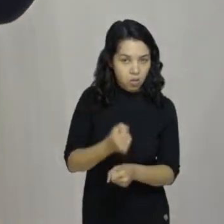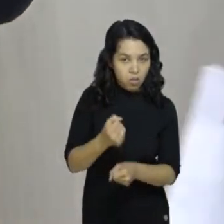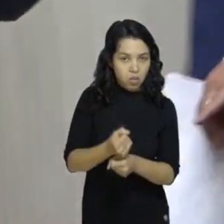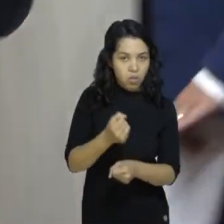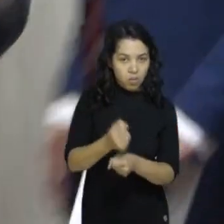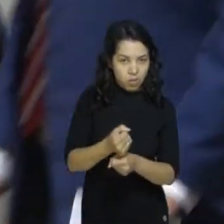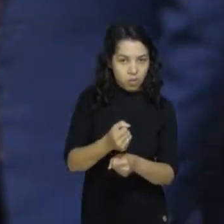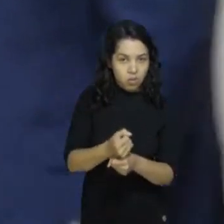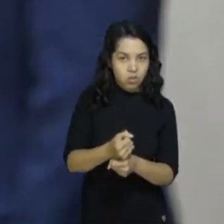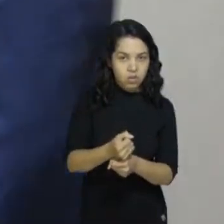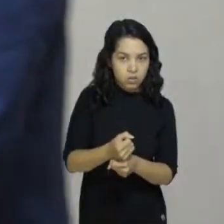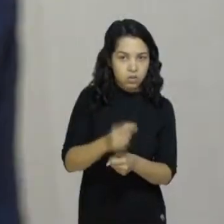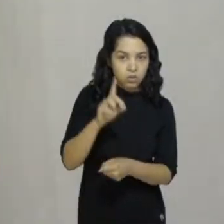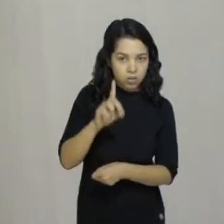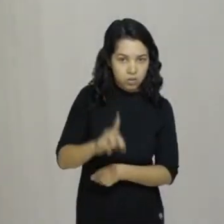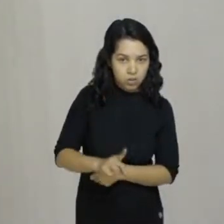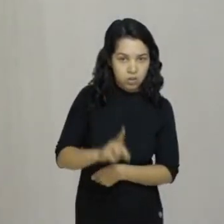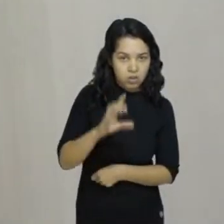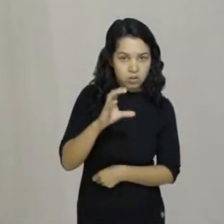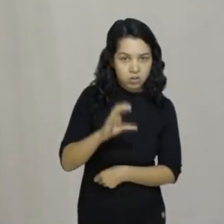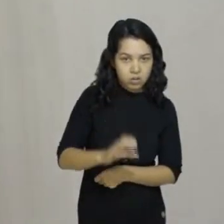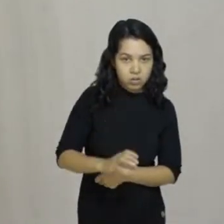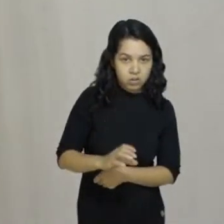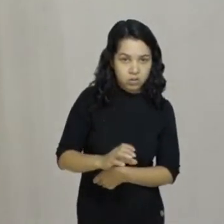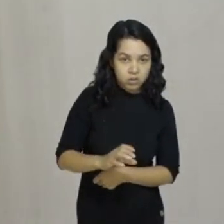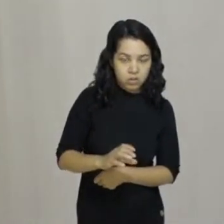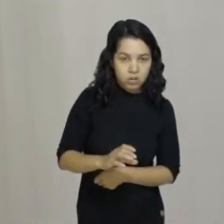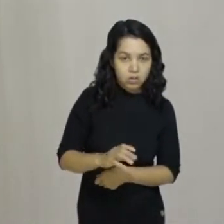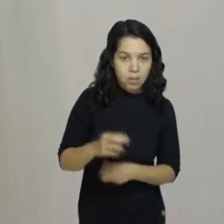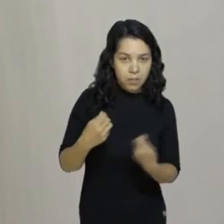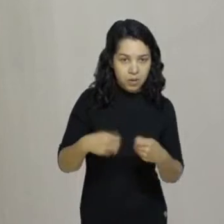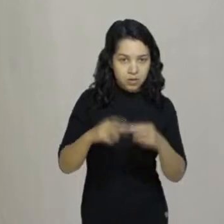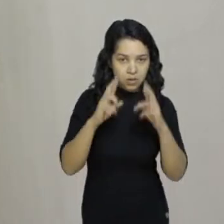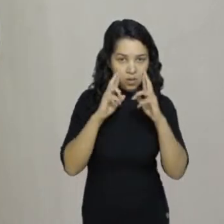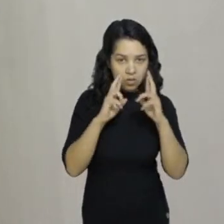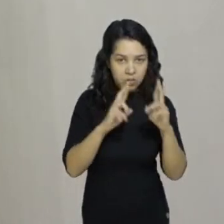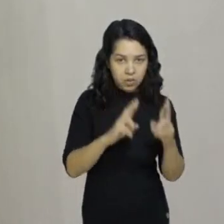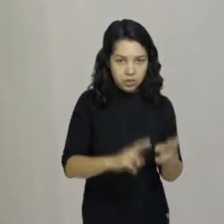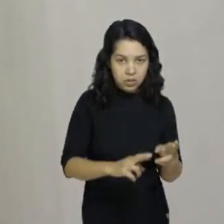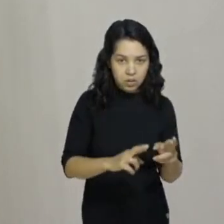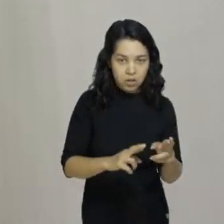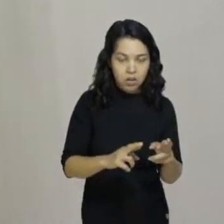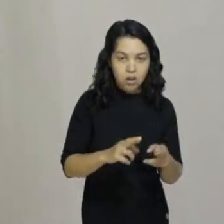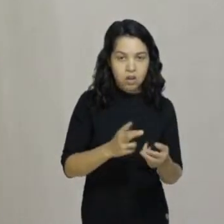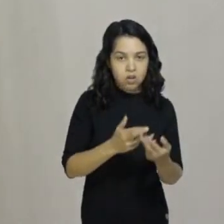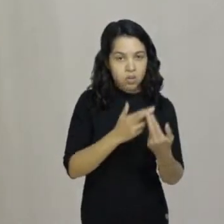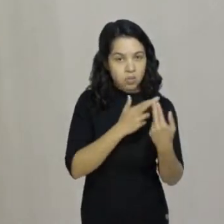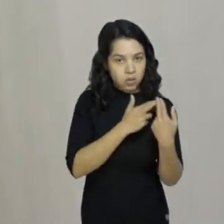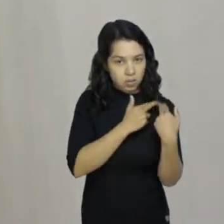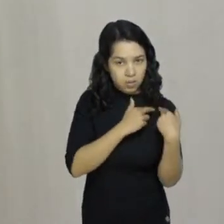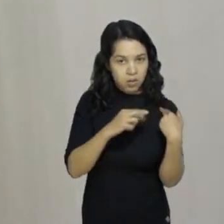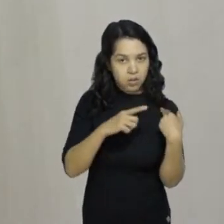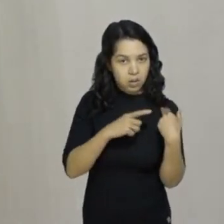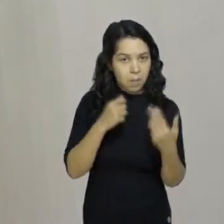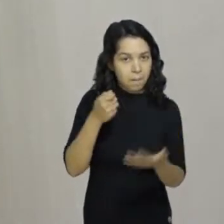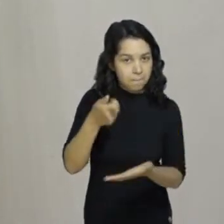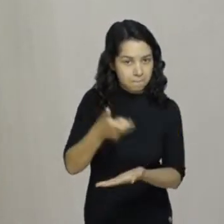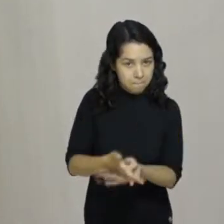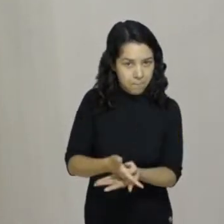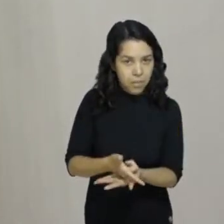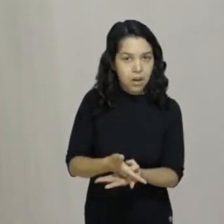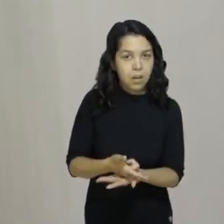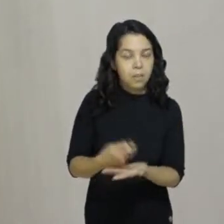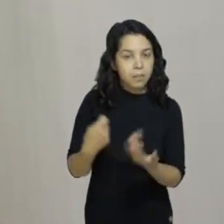isso é de direito civil precisa respeitar isso caçar tem responsabilidade precisa pagar precisa